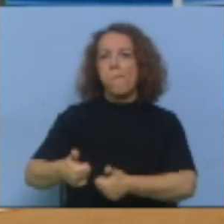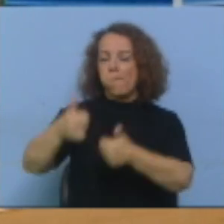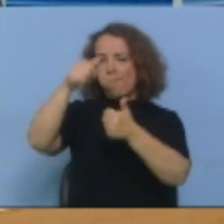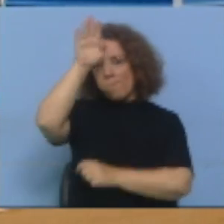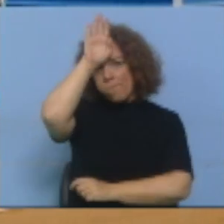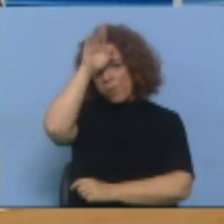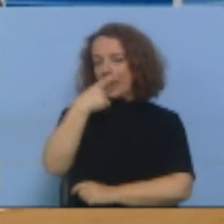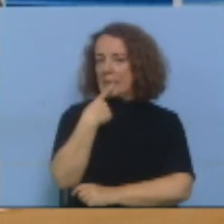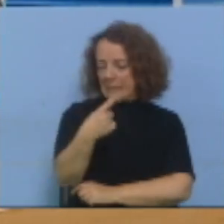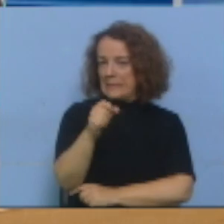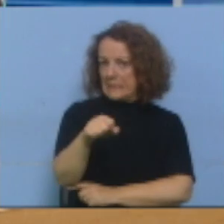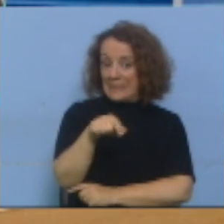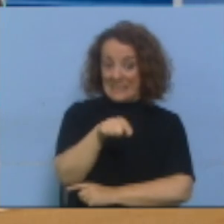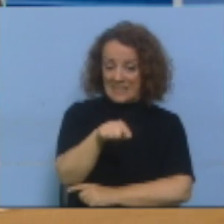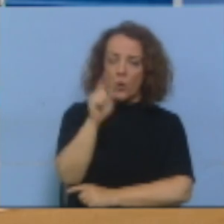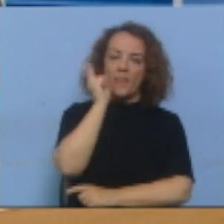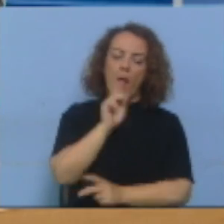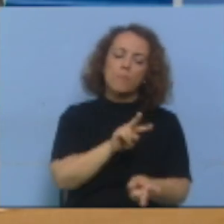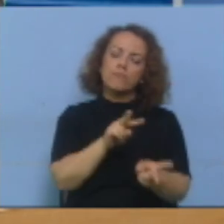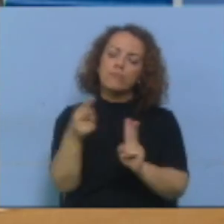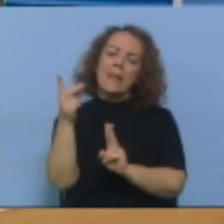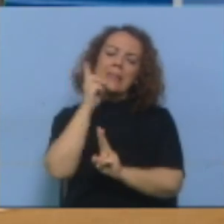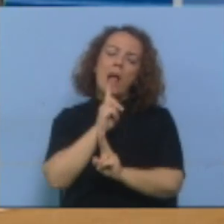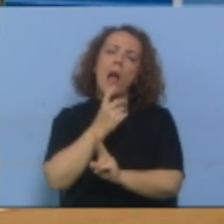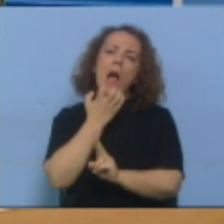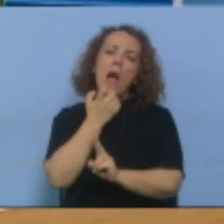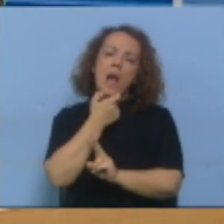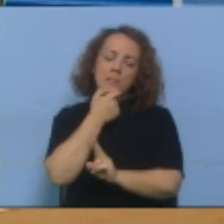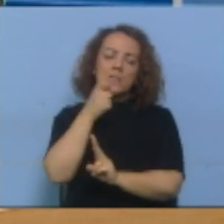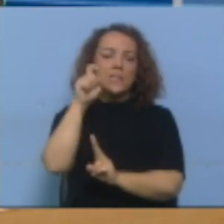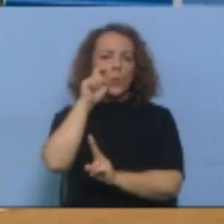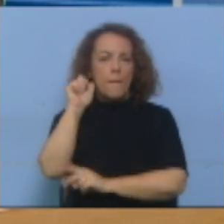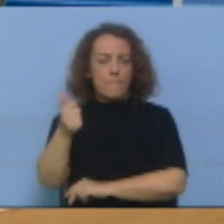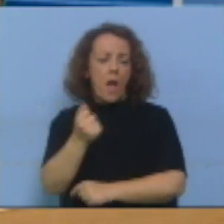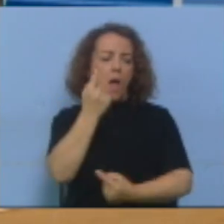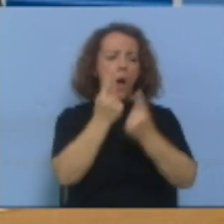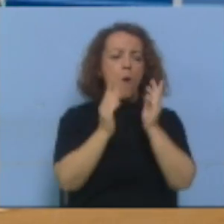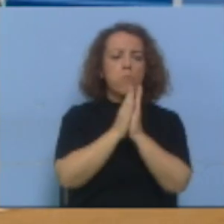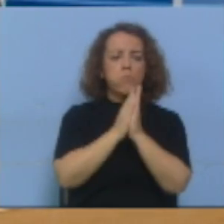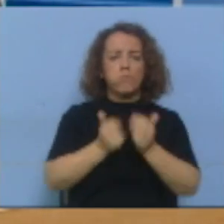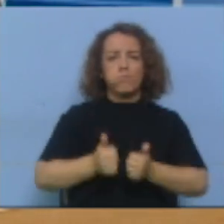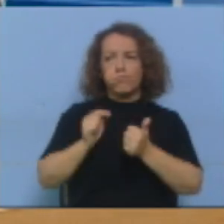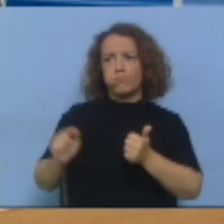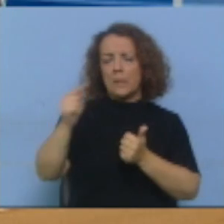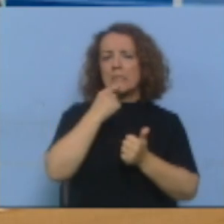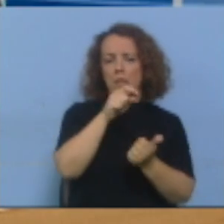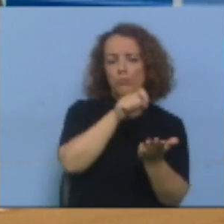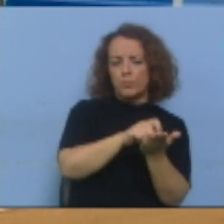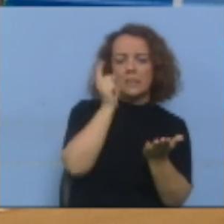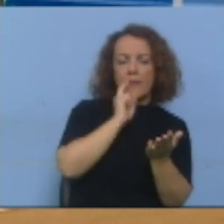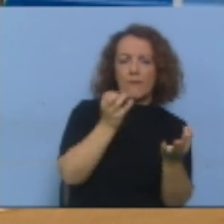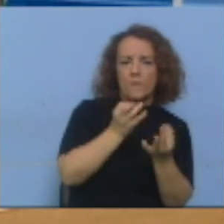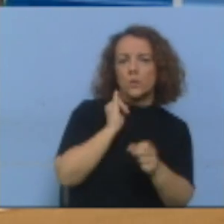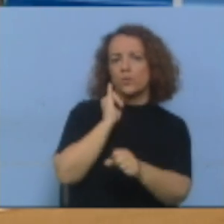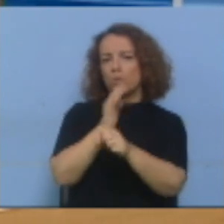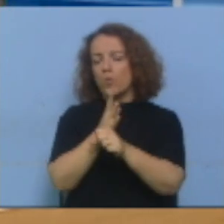por uma data que possa ser segura. Algumas dioceses já fixaram a data, outras esperam que as coisas acalmem para